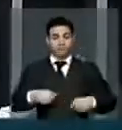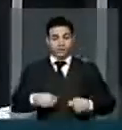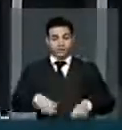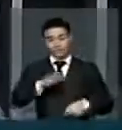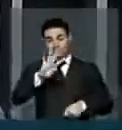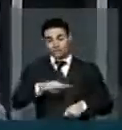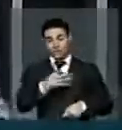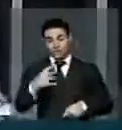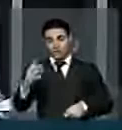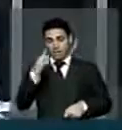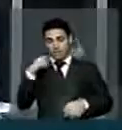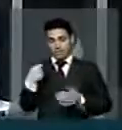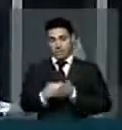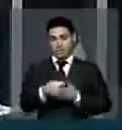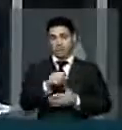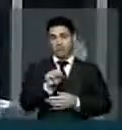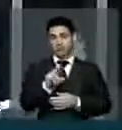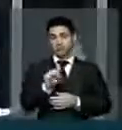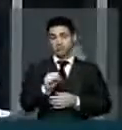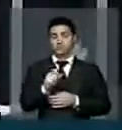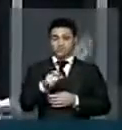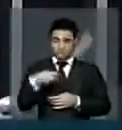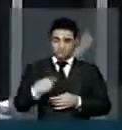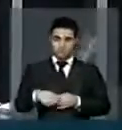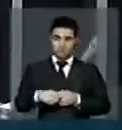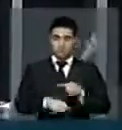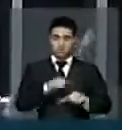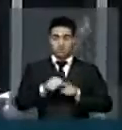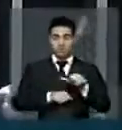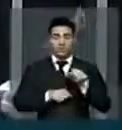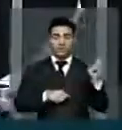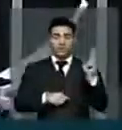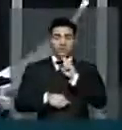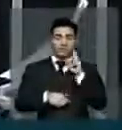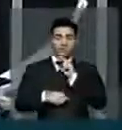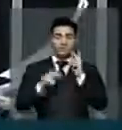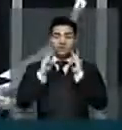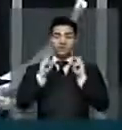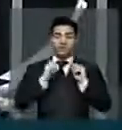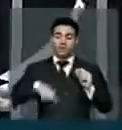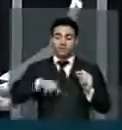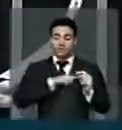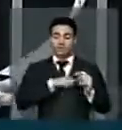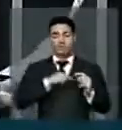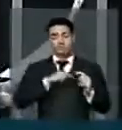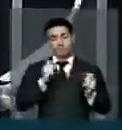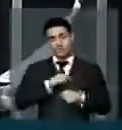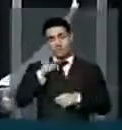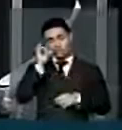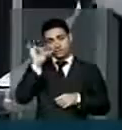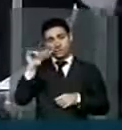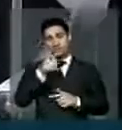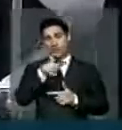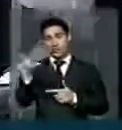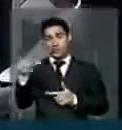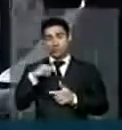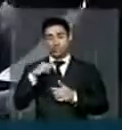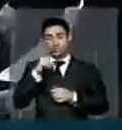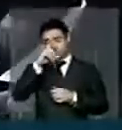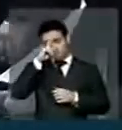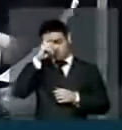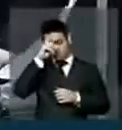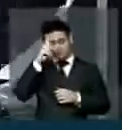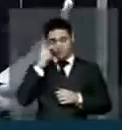honorários paga pelo SUS seja revista de forma imediata, para que nós possamos evitar que outros hospitais